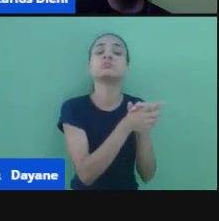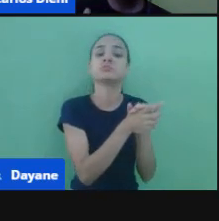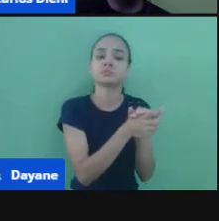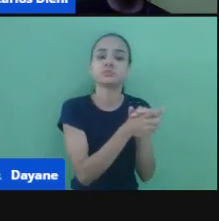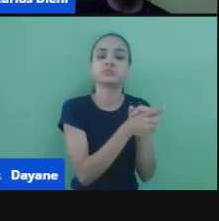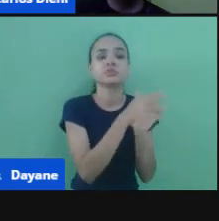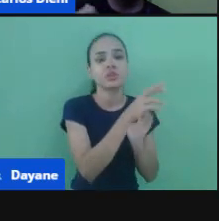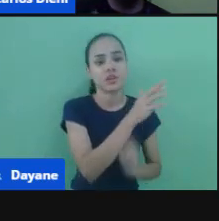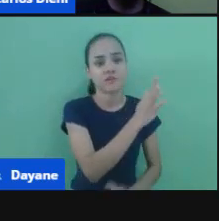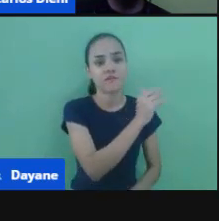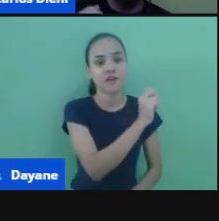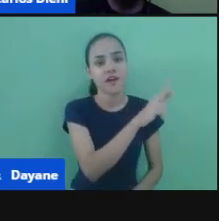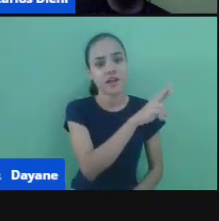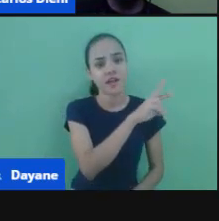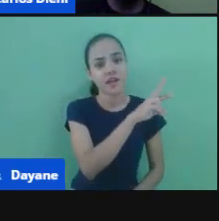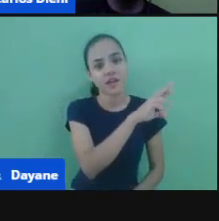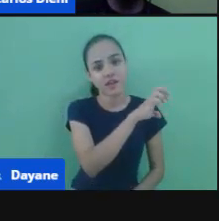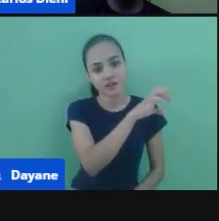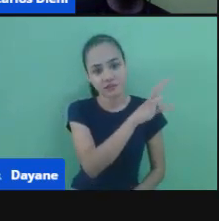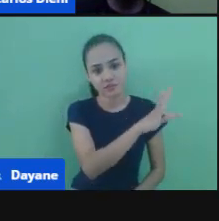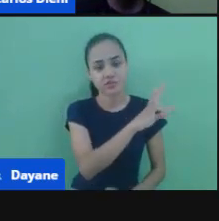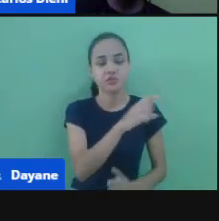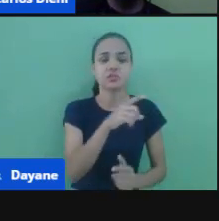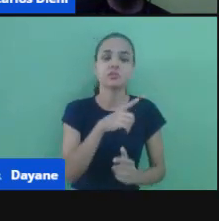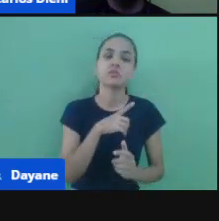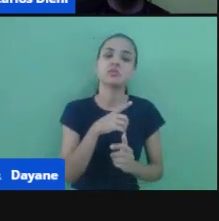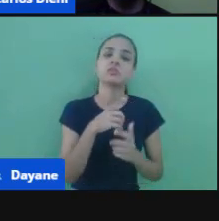já na época não caçavam mais com arpões.